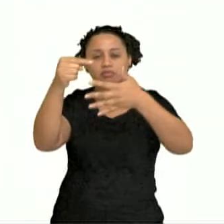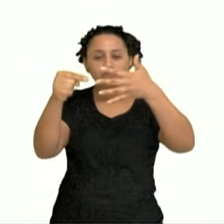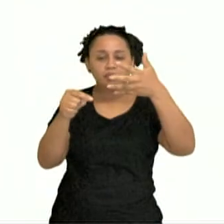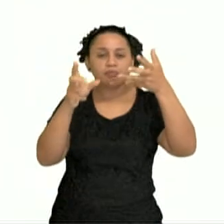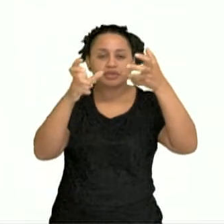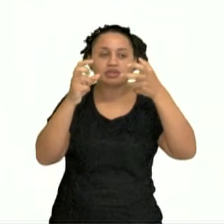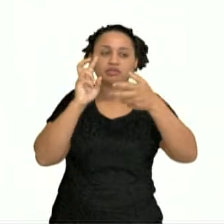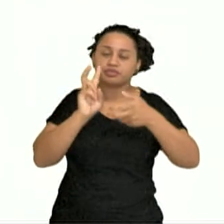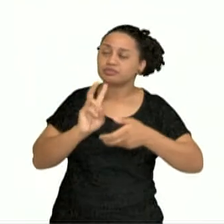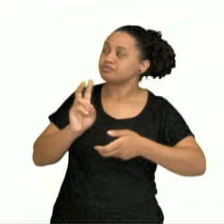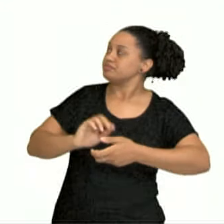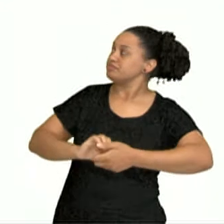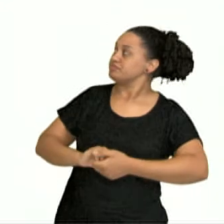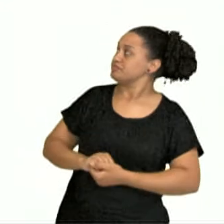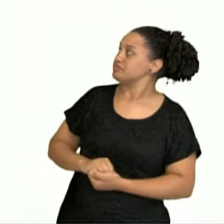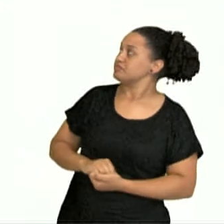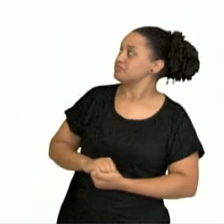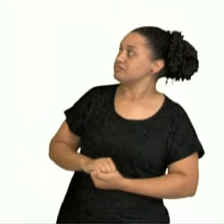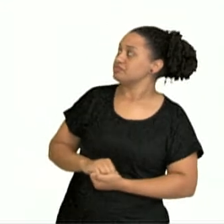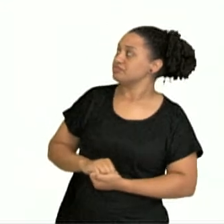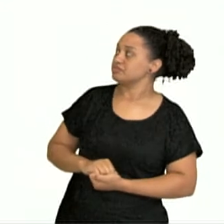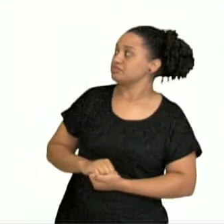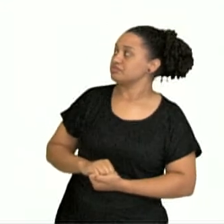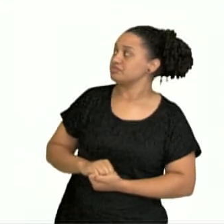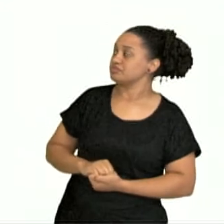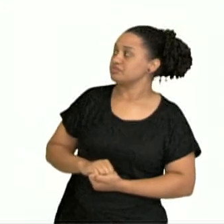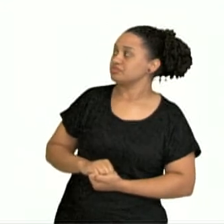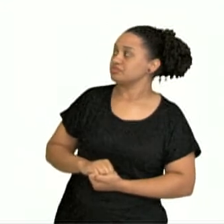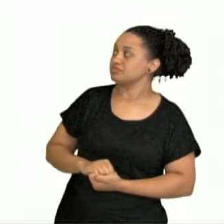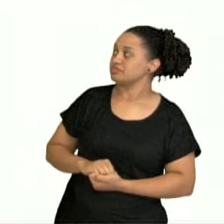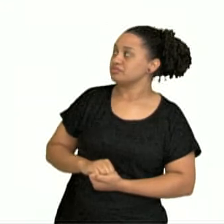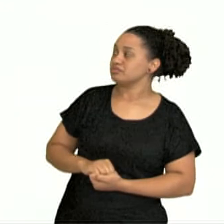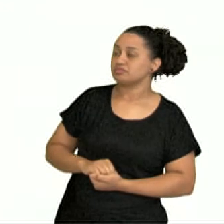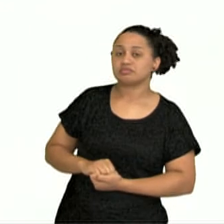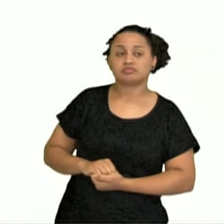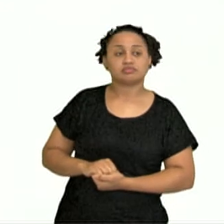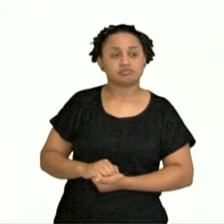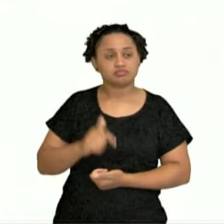cuándo, cuál, cuáles, como, dónde, adonde e por quê.